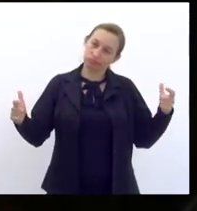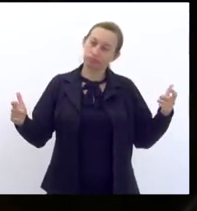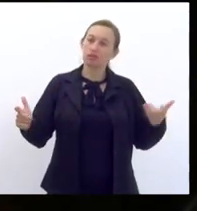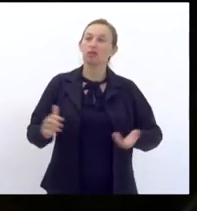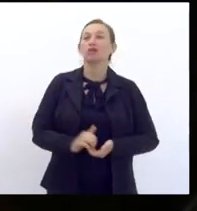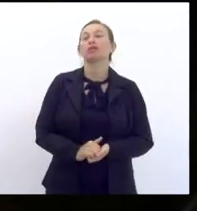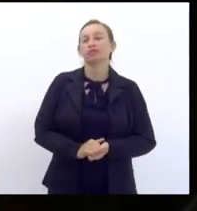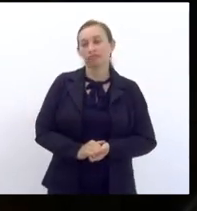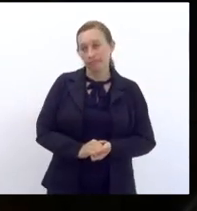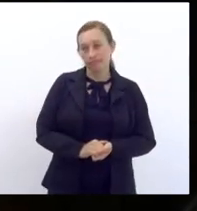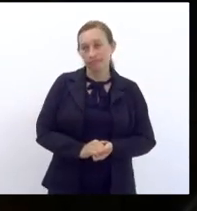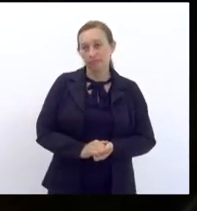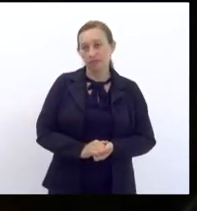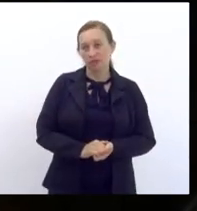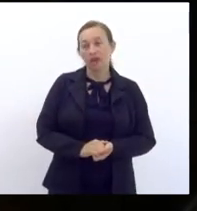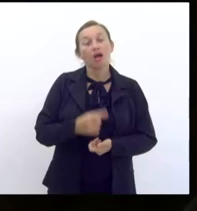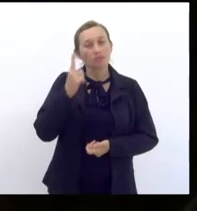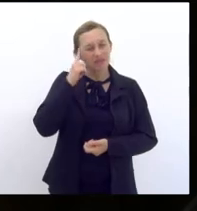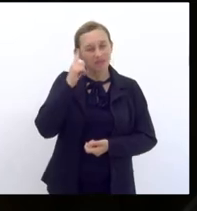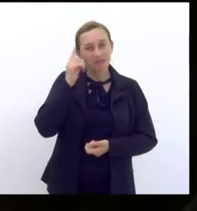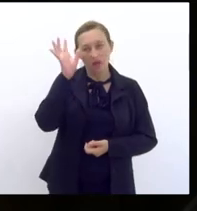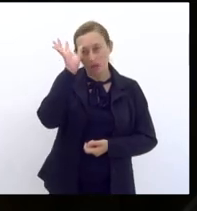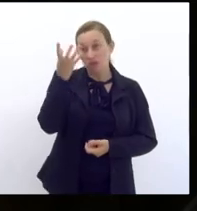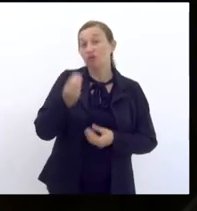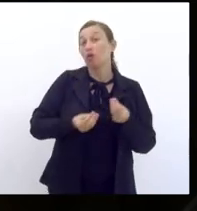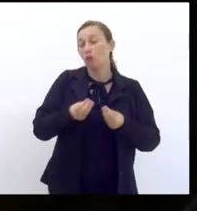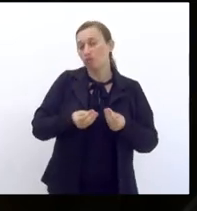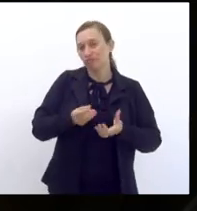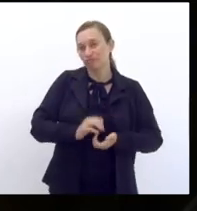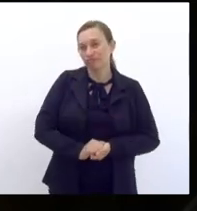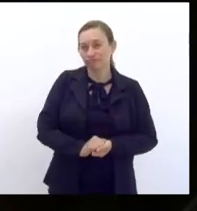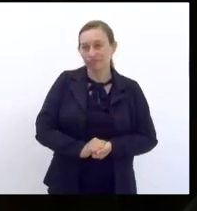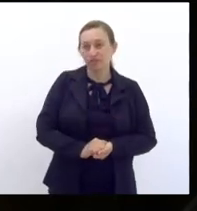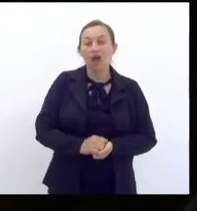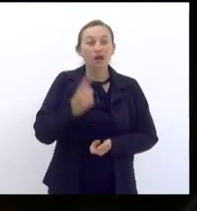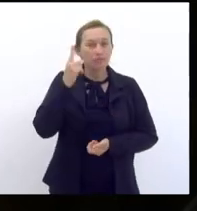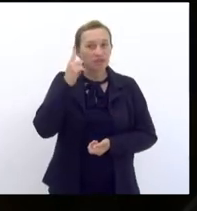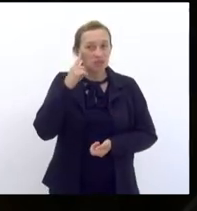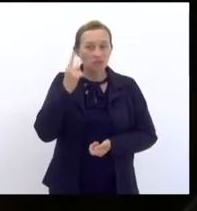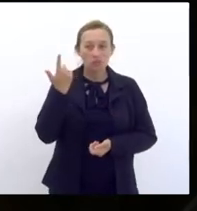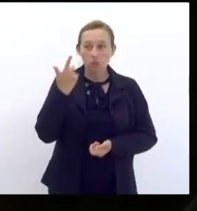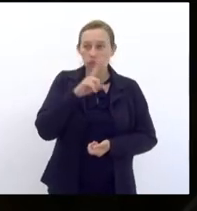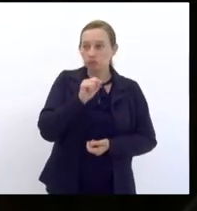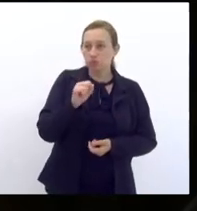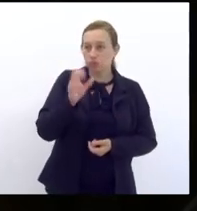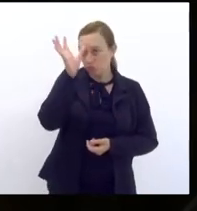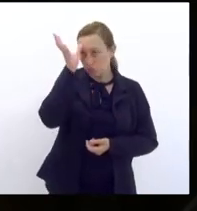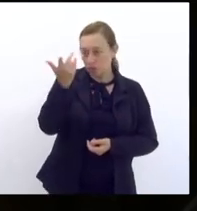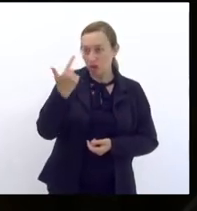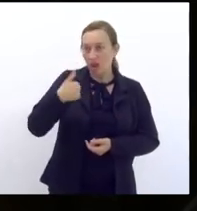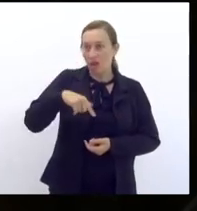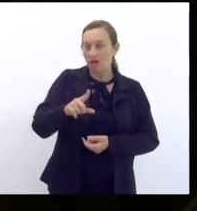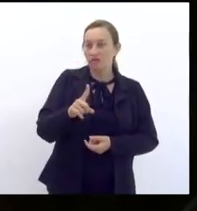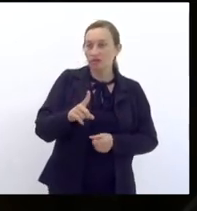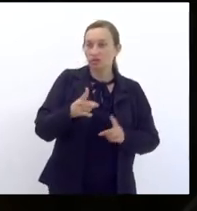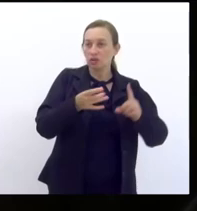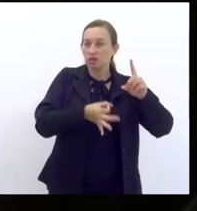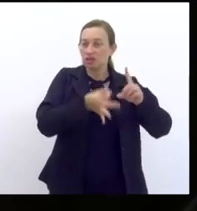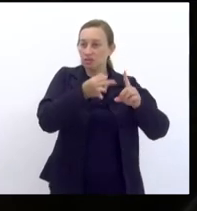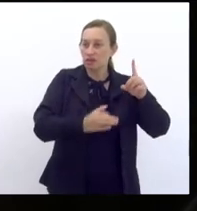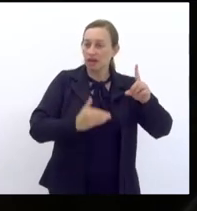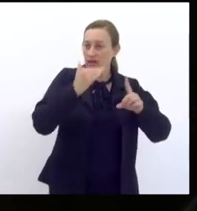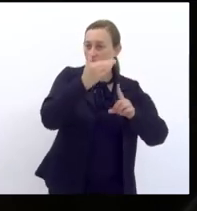e tem que pensar numa solução a gente pensou que ia conseguir resolver levando Desembargador trabalhista lá